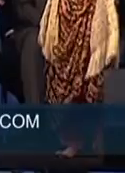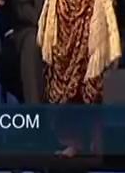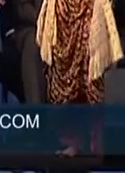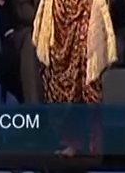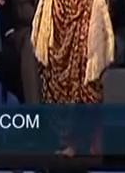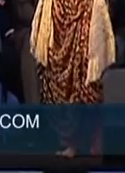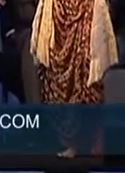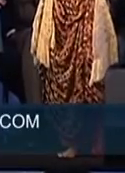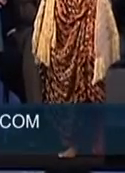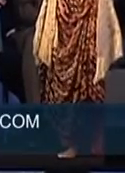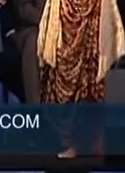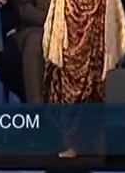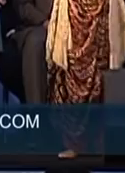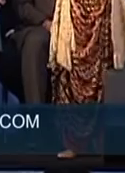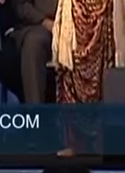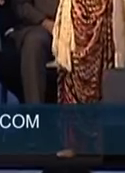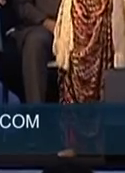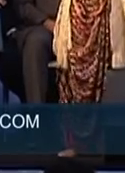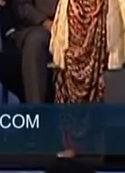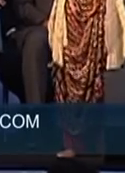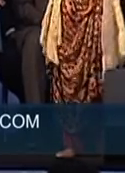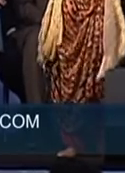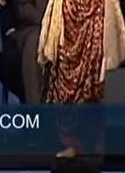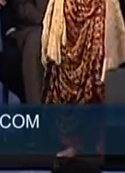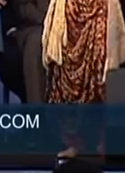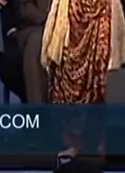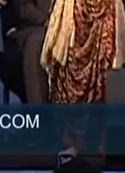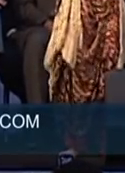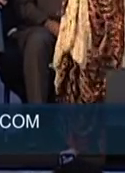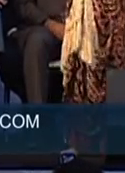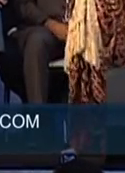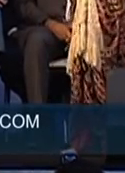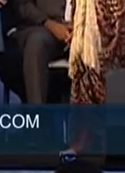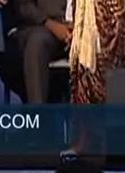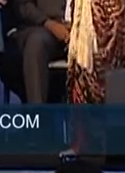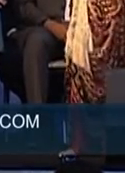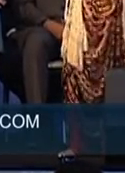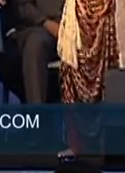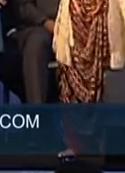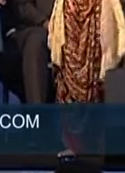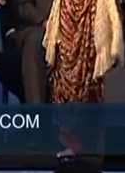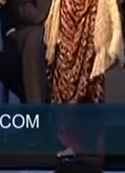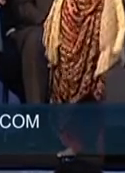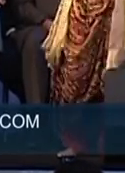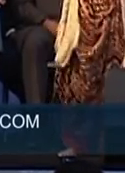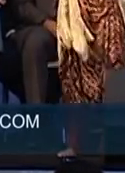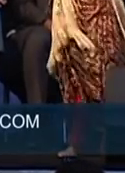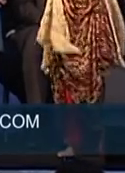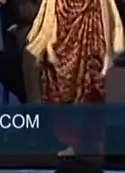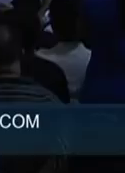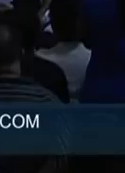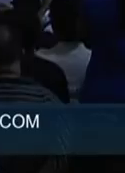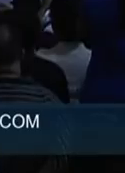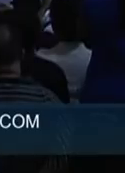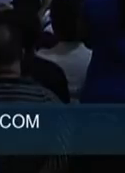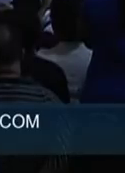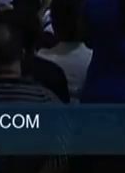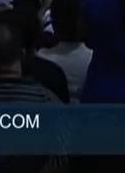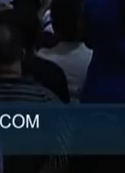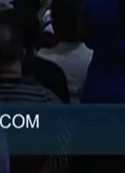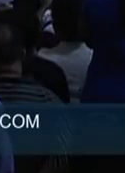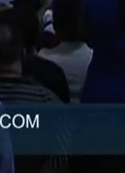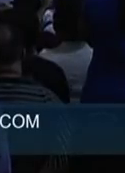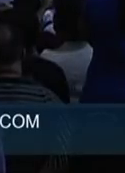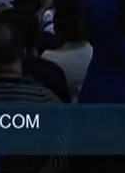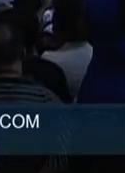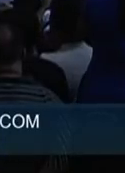trabalho, para a dignidade e para mais igualdade, pautadas na justiça e no